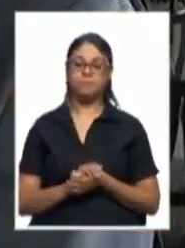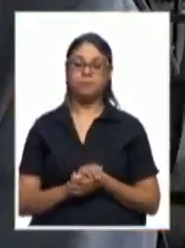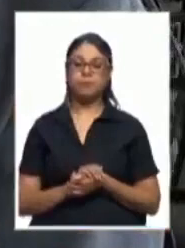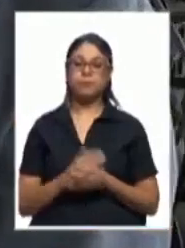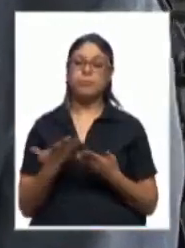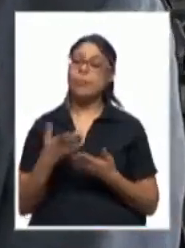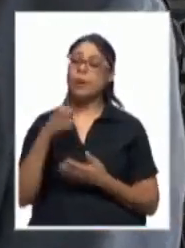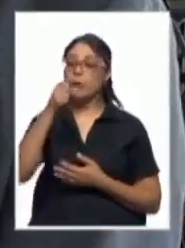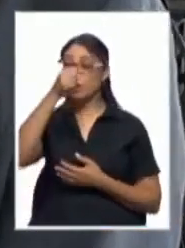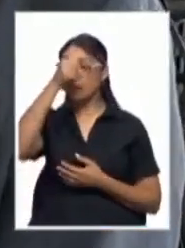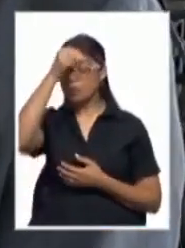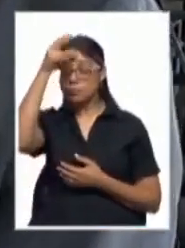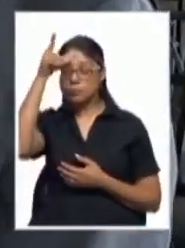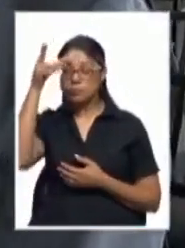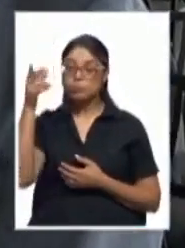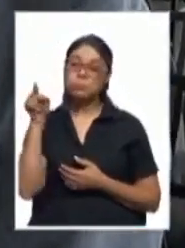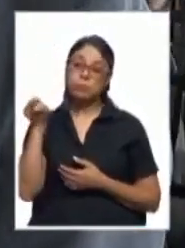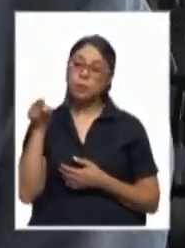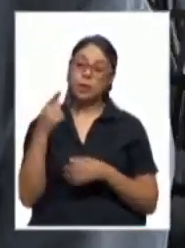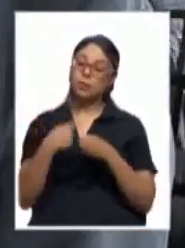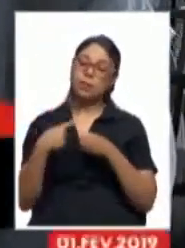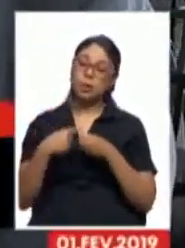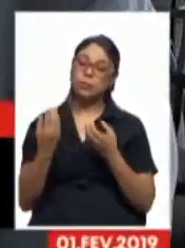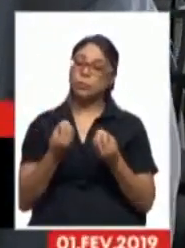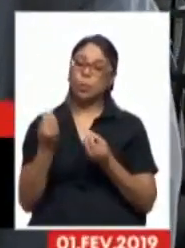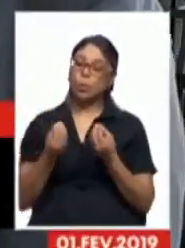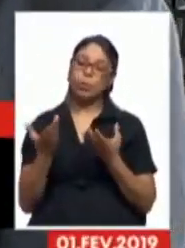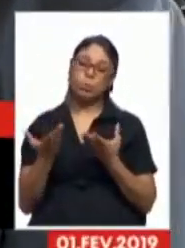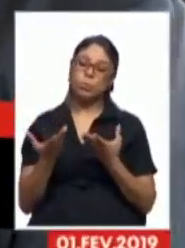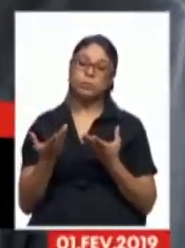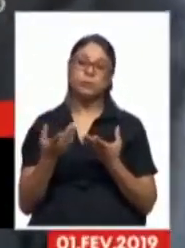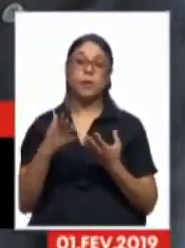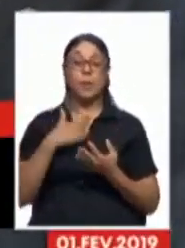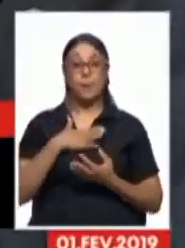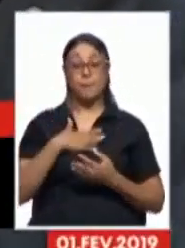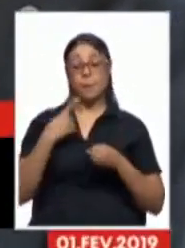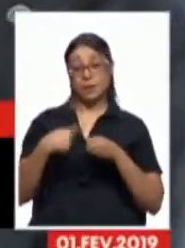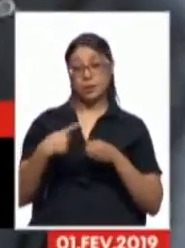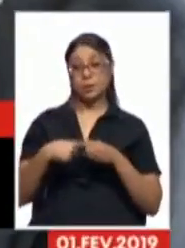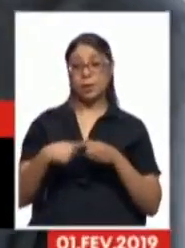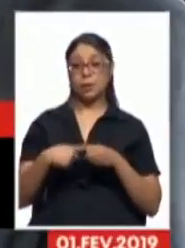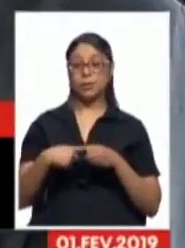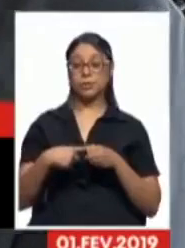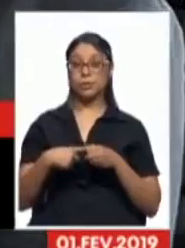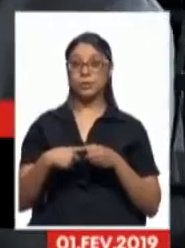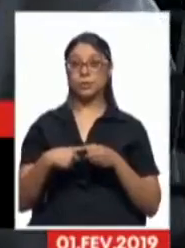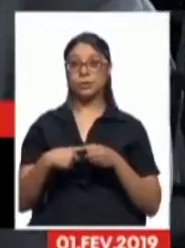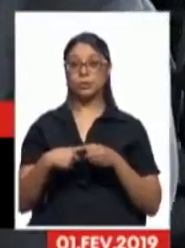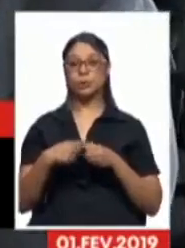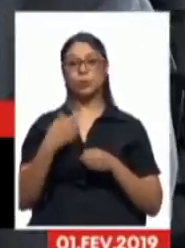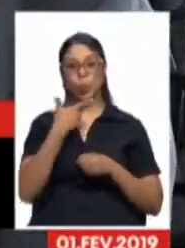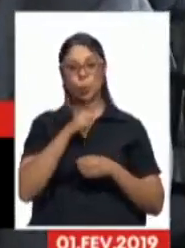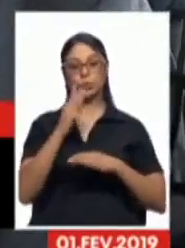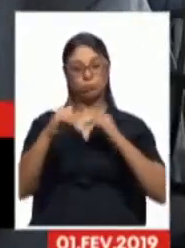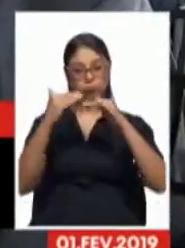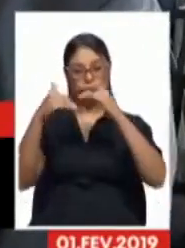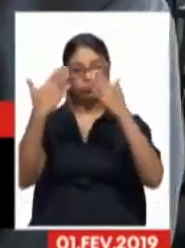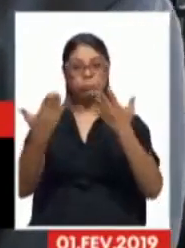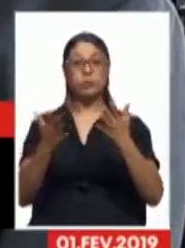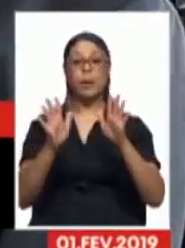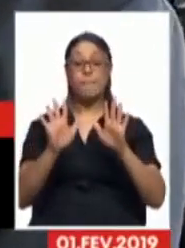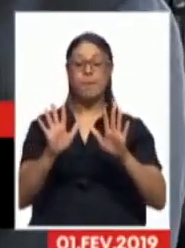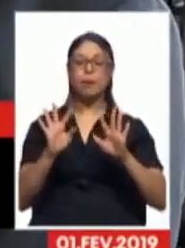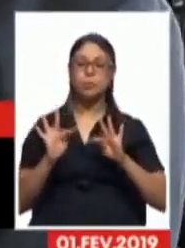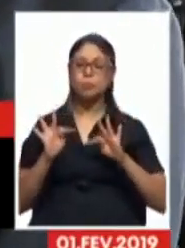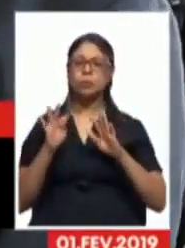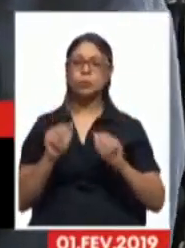situação do município? O município é um município pujante, o município economicamente tem se desenvolvido, mas todos os